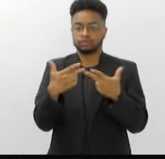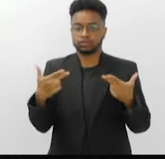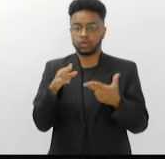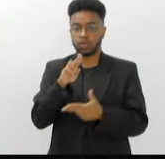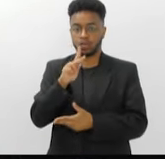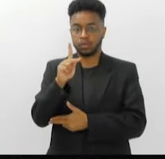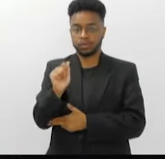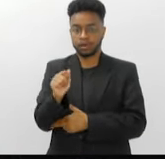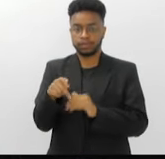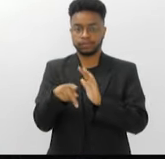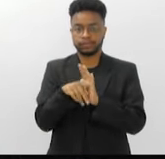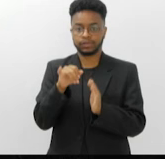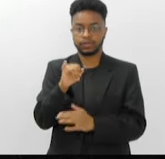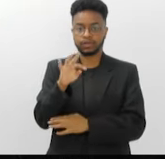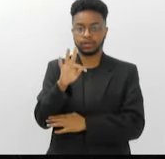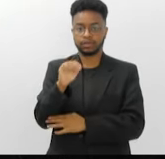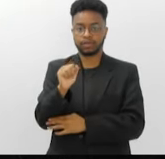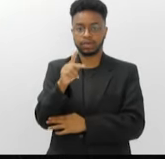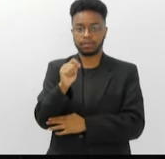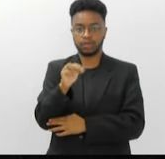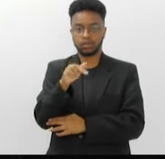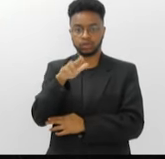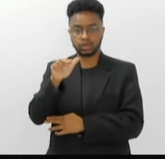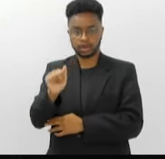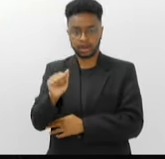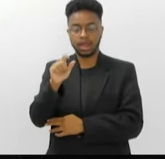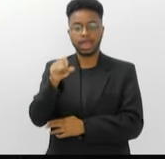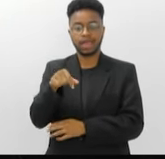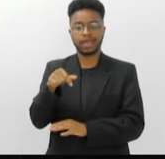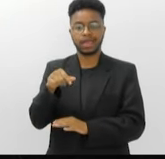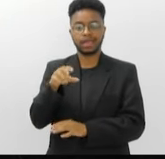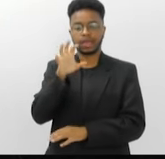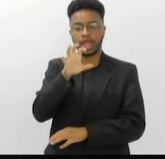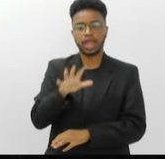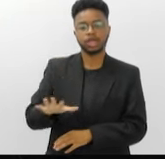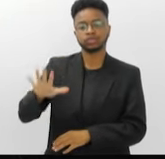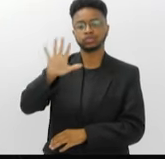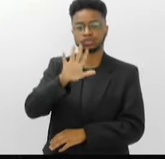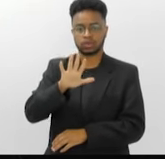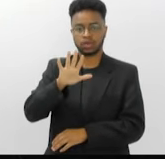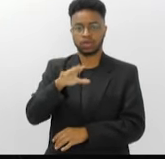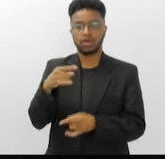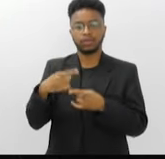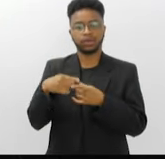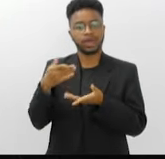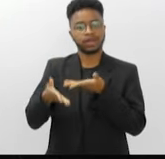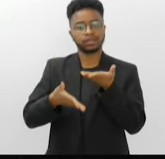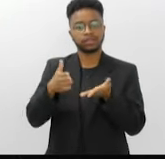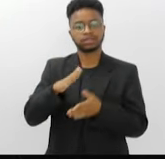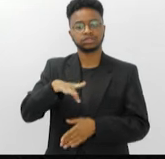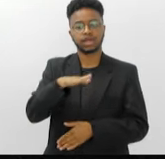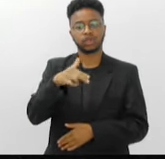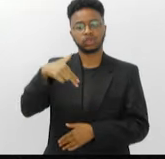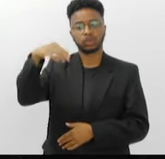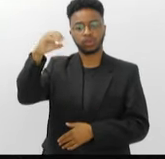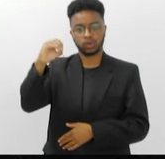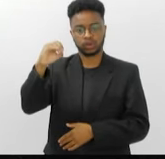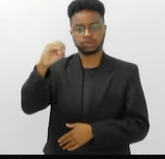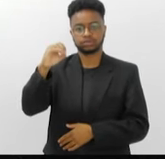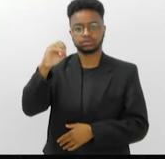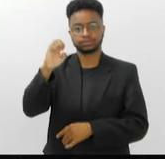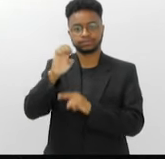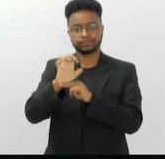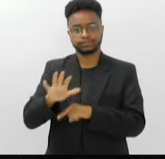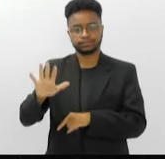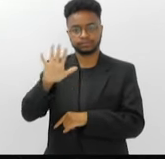de Itaperuna, ela é uma UPA regional, UPA 3. Ela é uma UPA que atende todo o noroeste do estado.